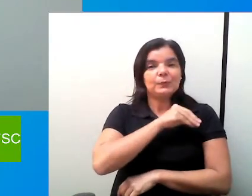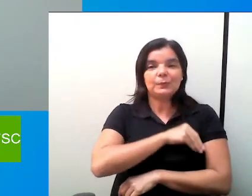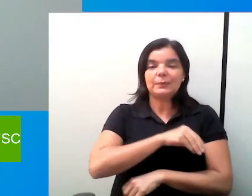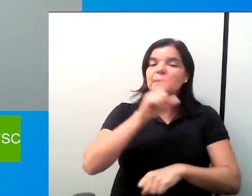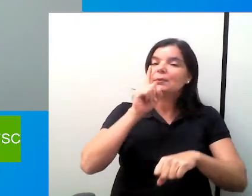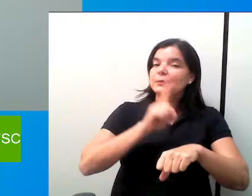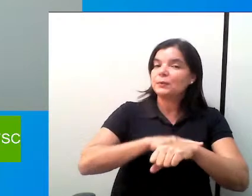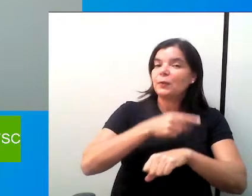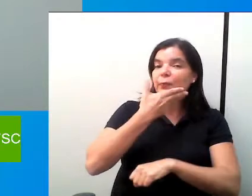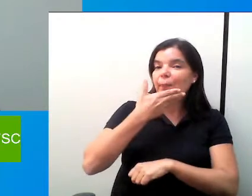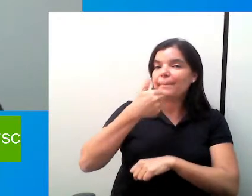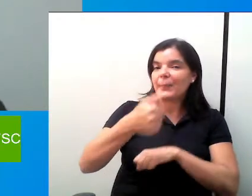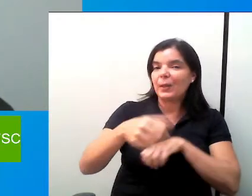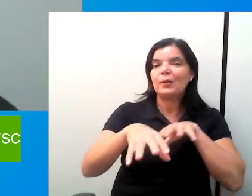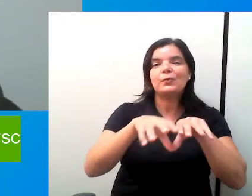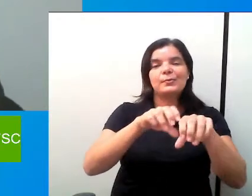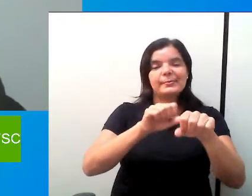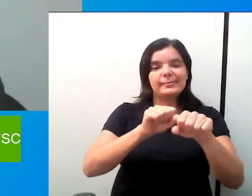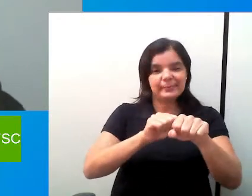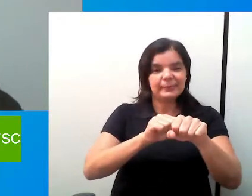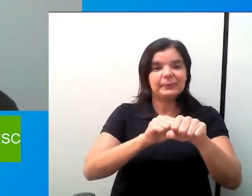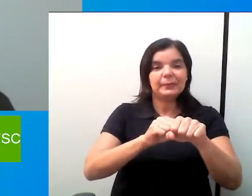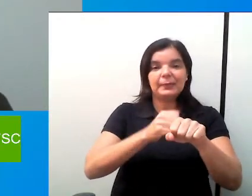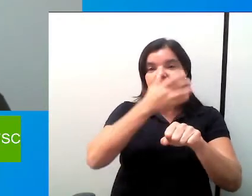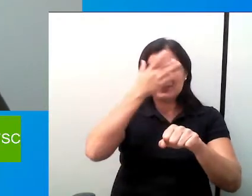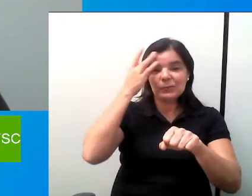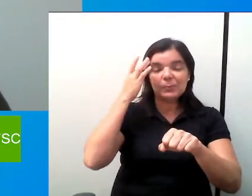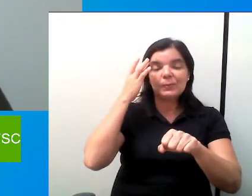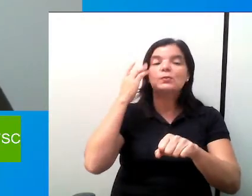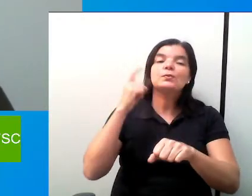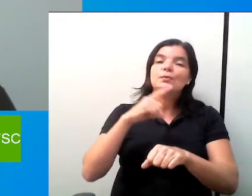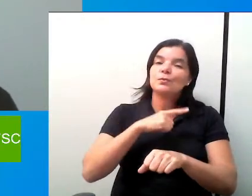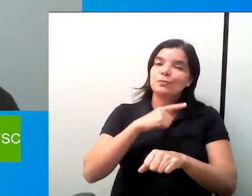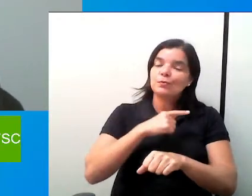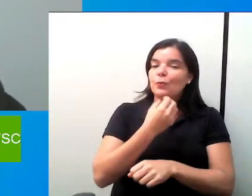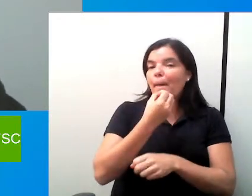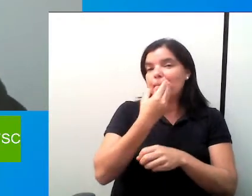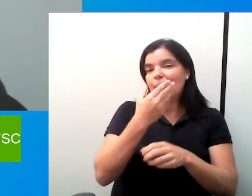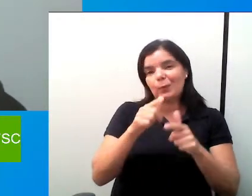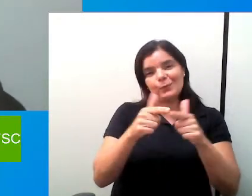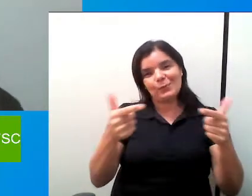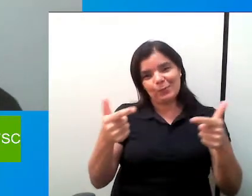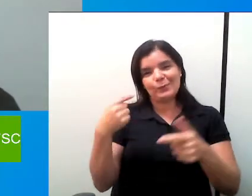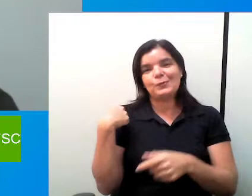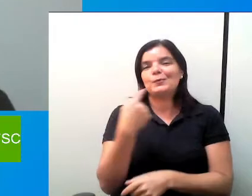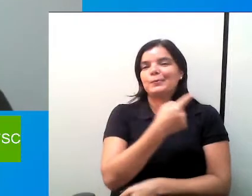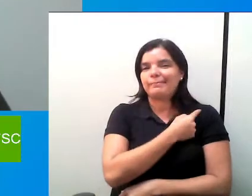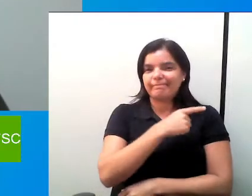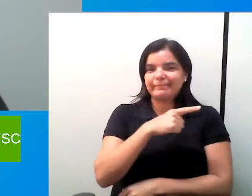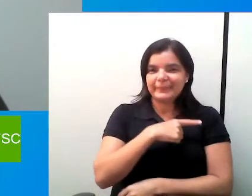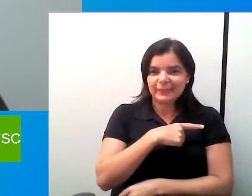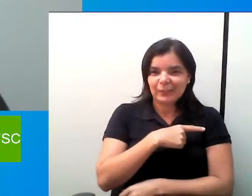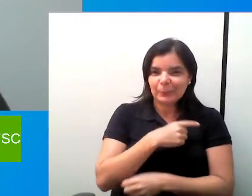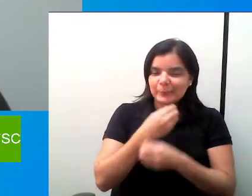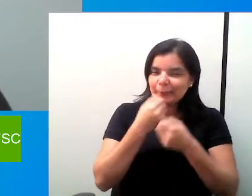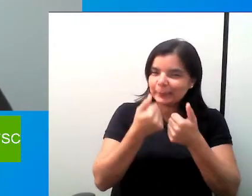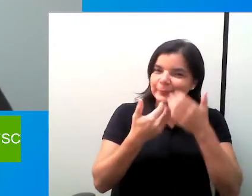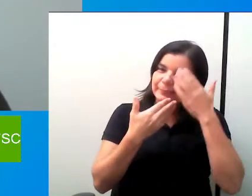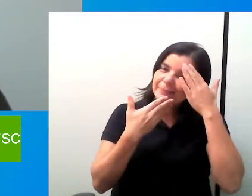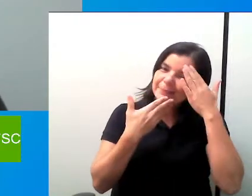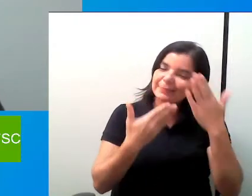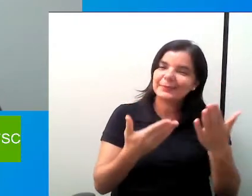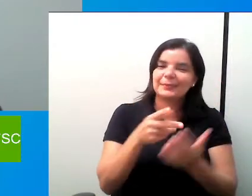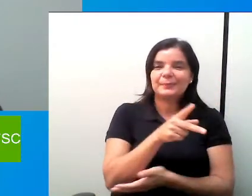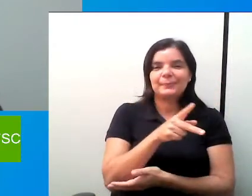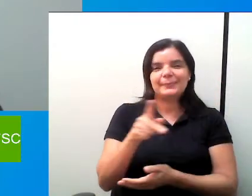a nossa melhor formação esteja à disposição das pessoas que não tiveram a mesma boa sorte que nós todos tivemos de estar aqui, tá bom? Muito obrigada,